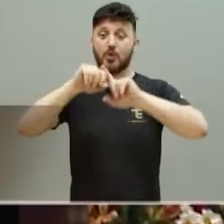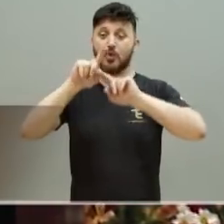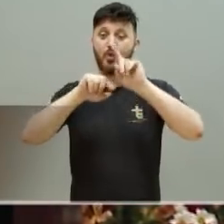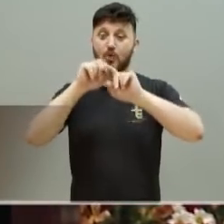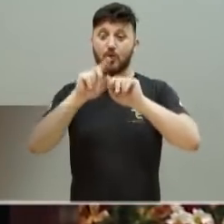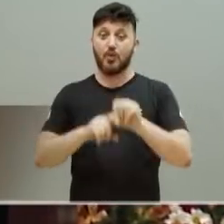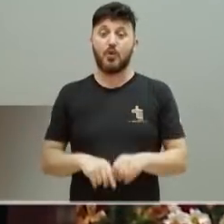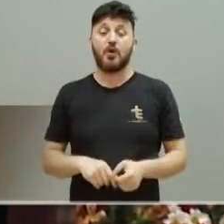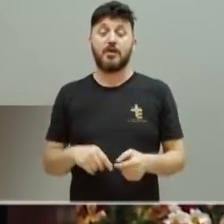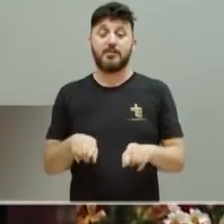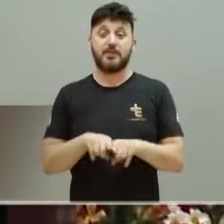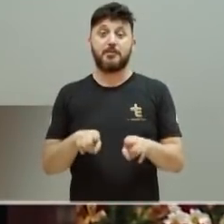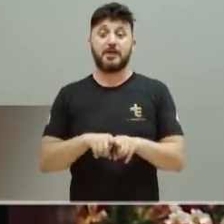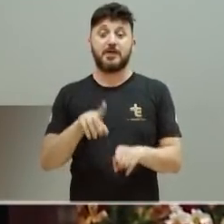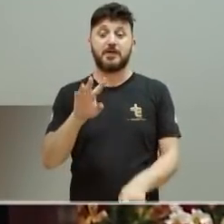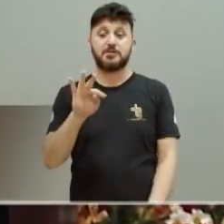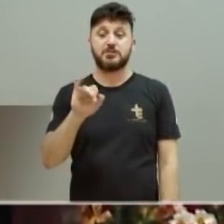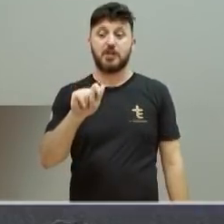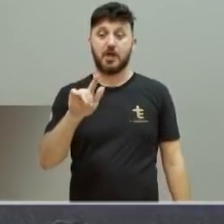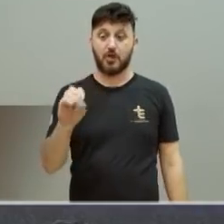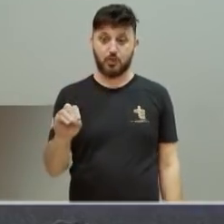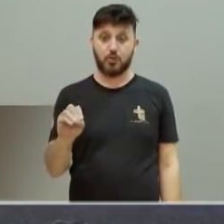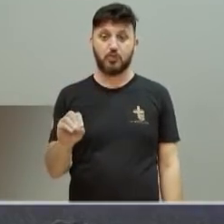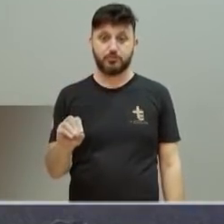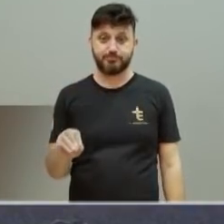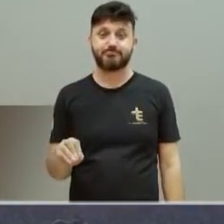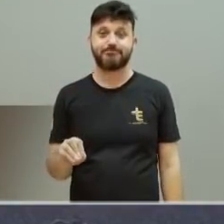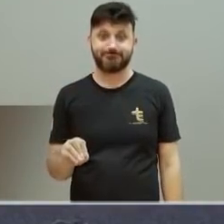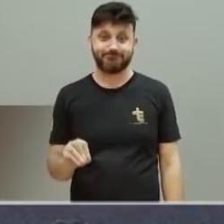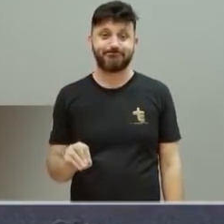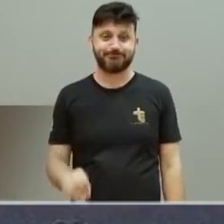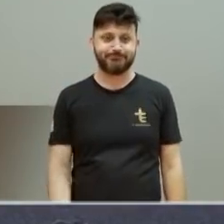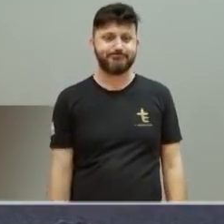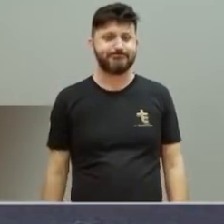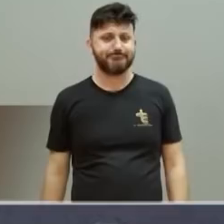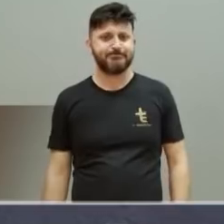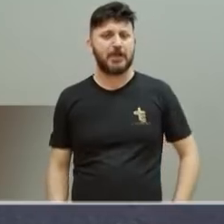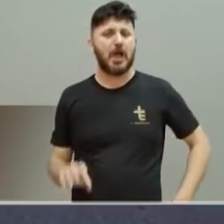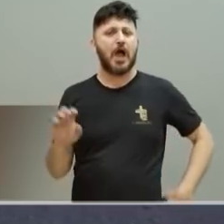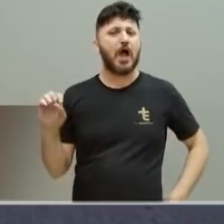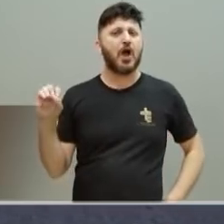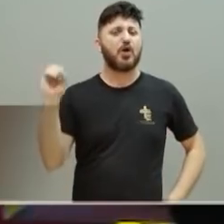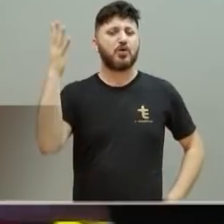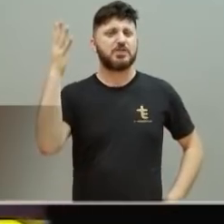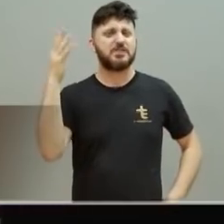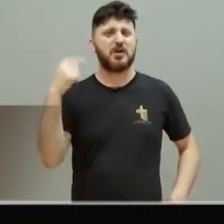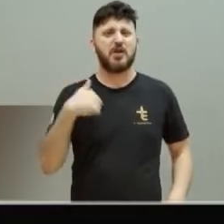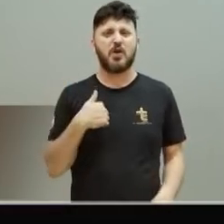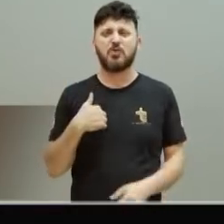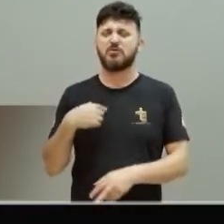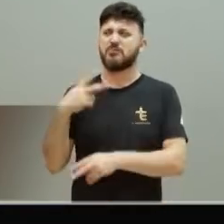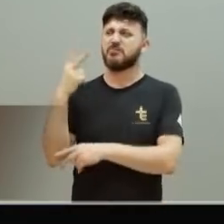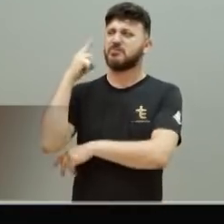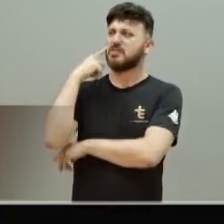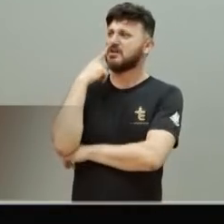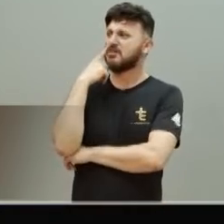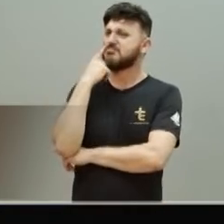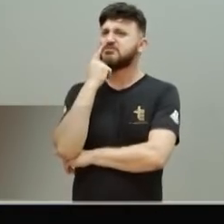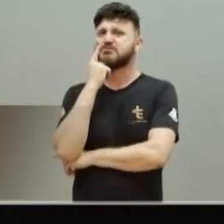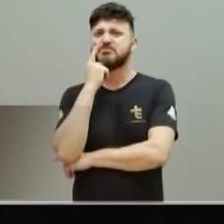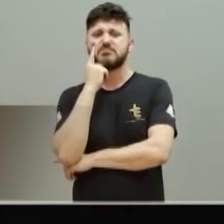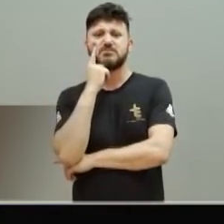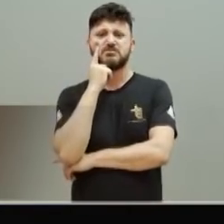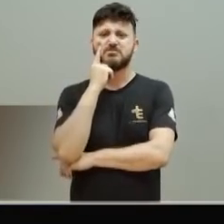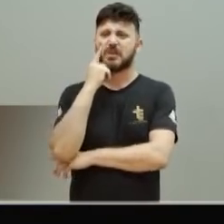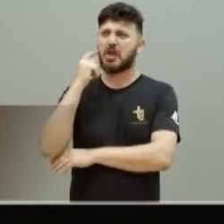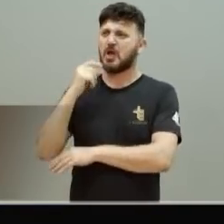umas perguntas ali, estou quebrando um pouquinho as regras, e eu perguntava: meu Deus do céu, que obra